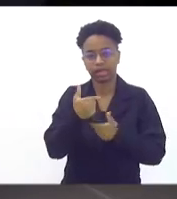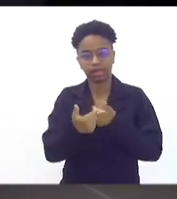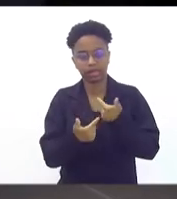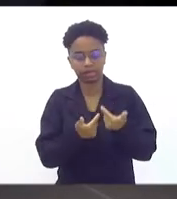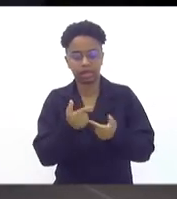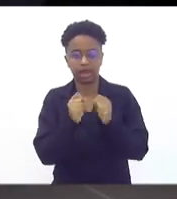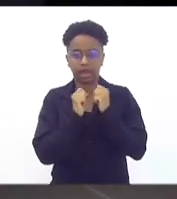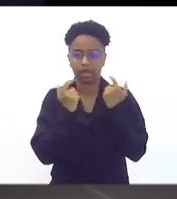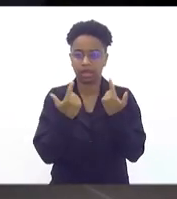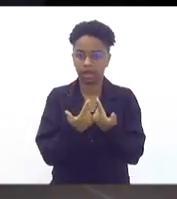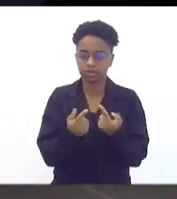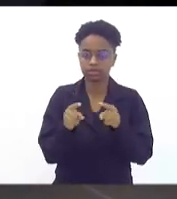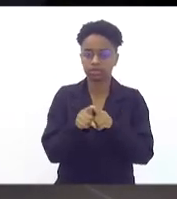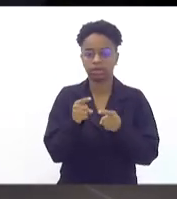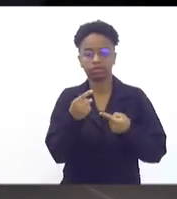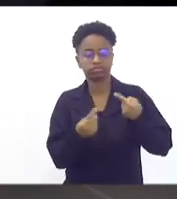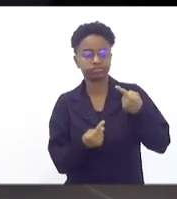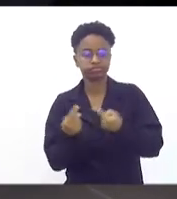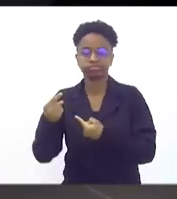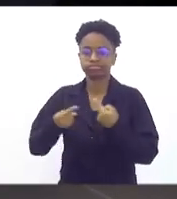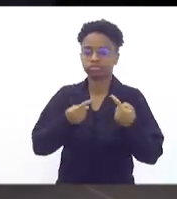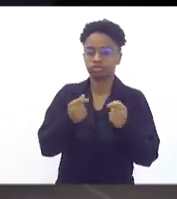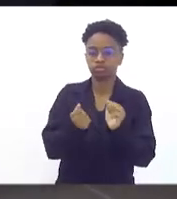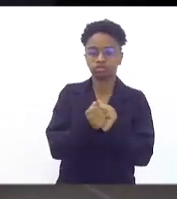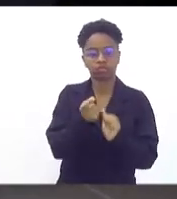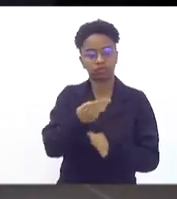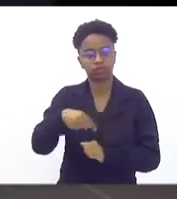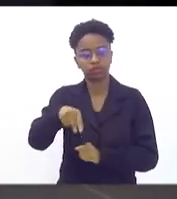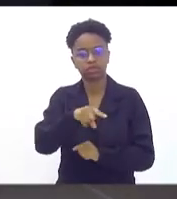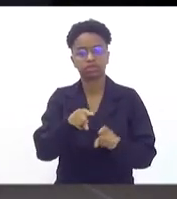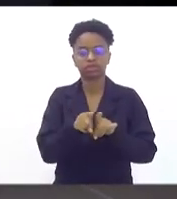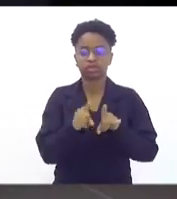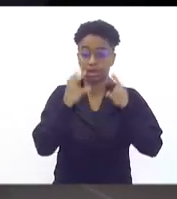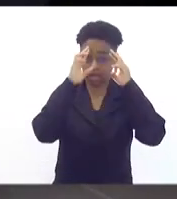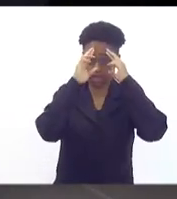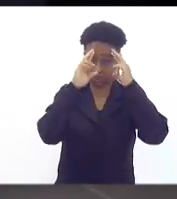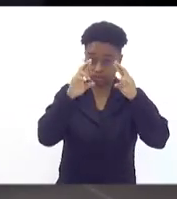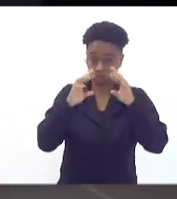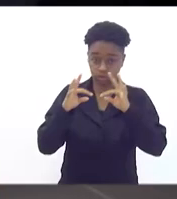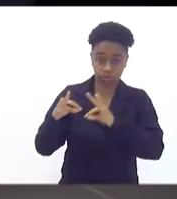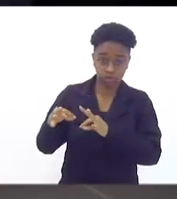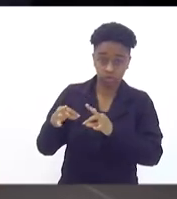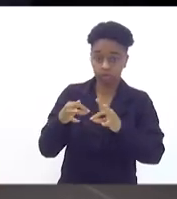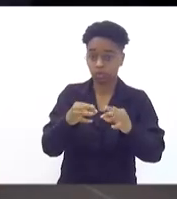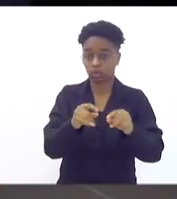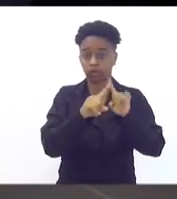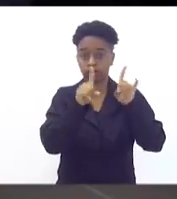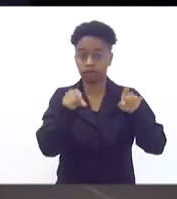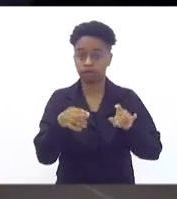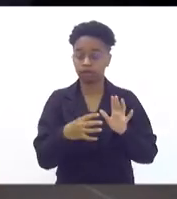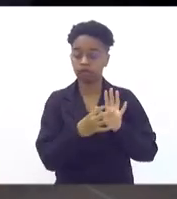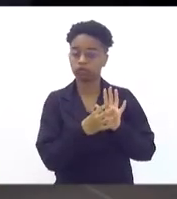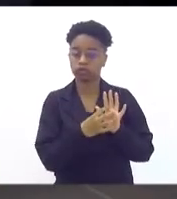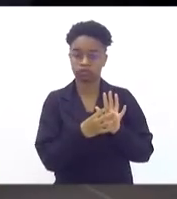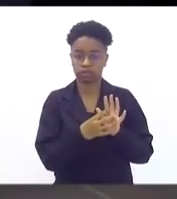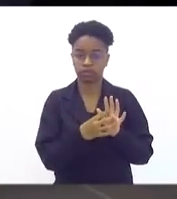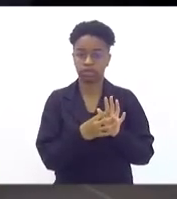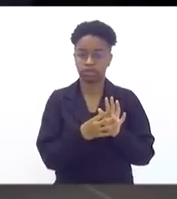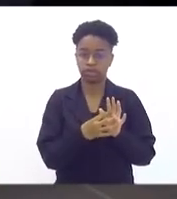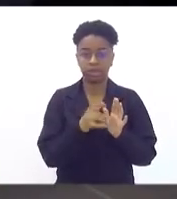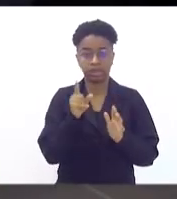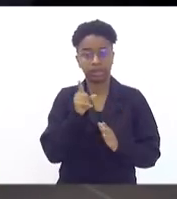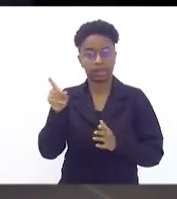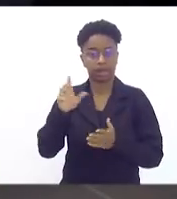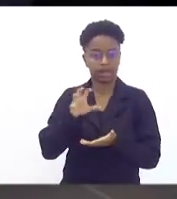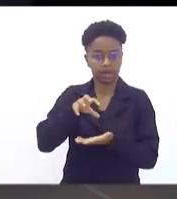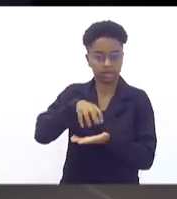através dos Senhores é respeitar todos os funcionários que estão lá na agência